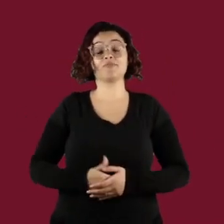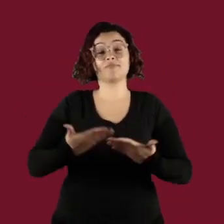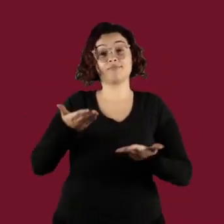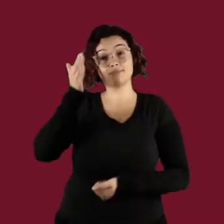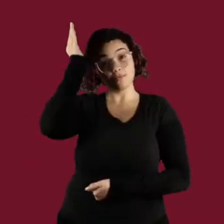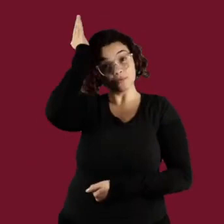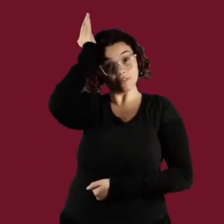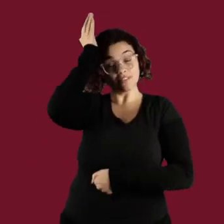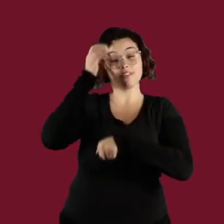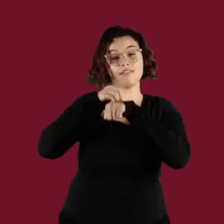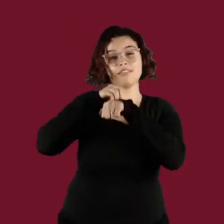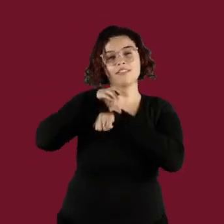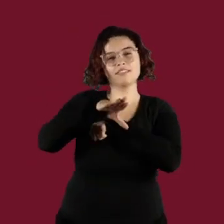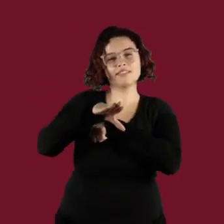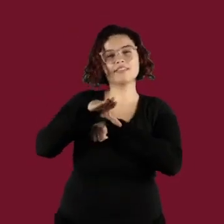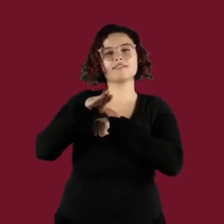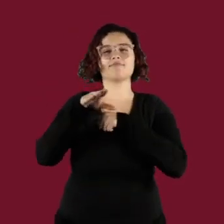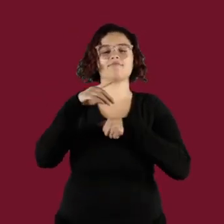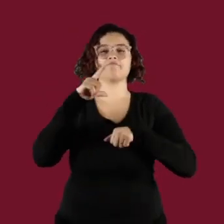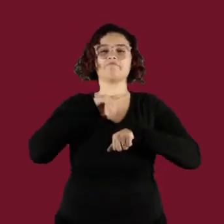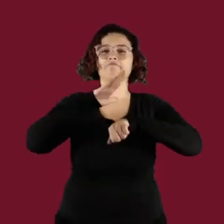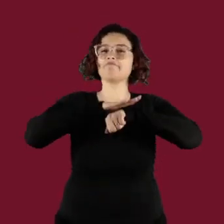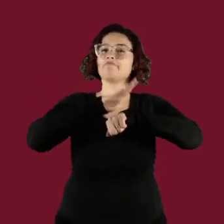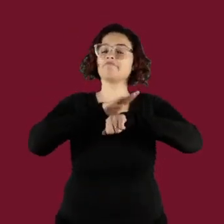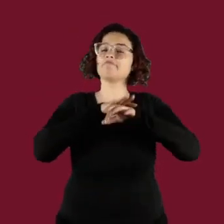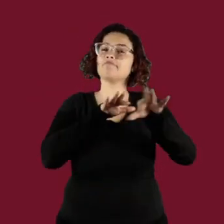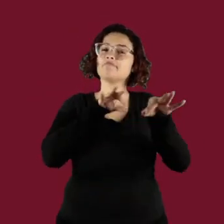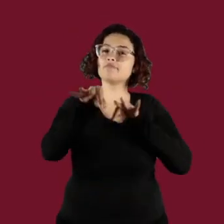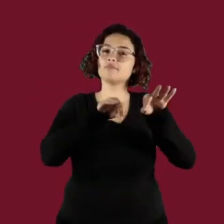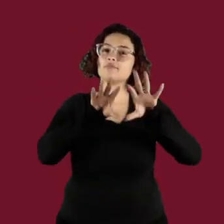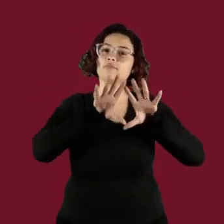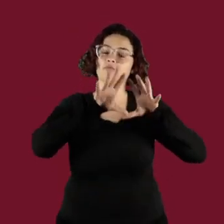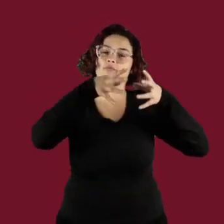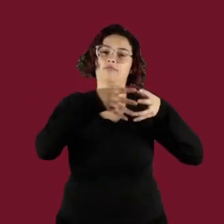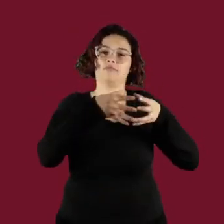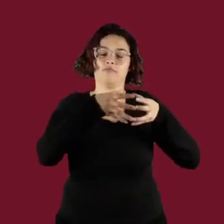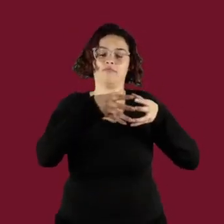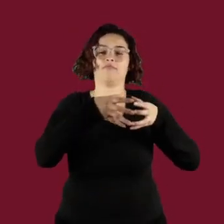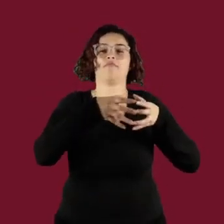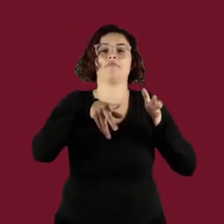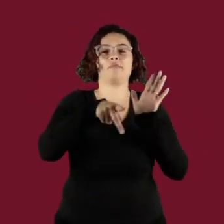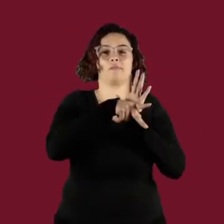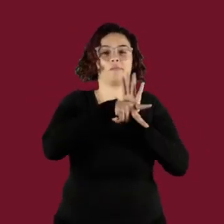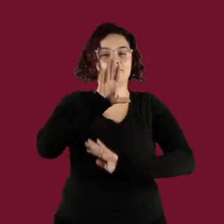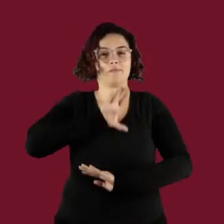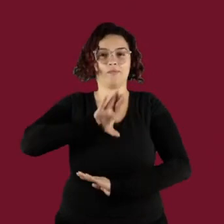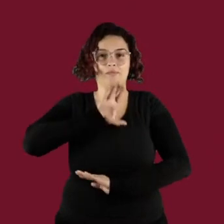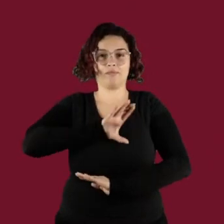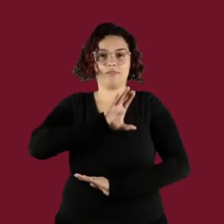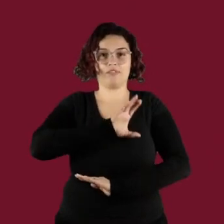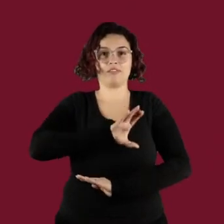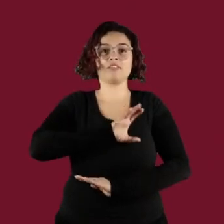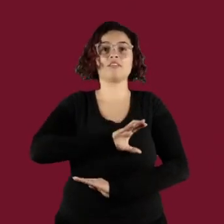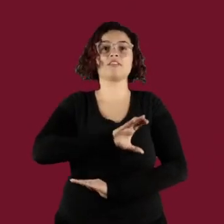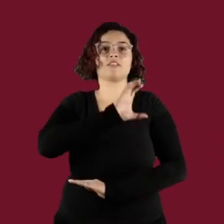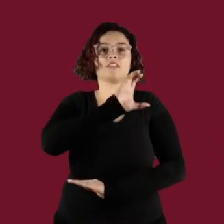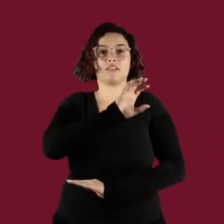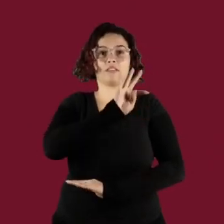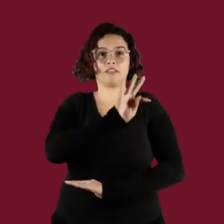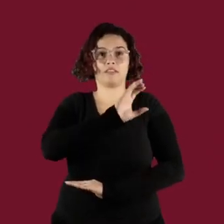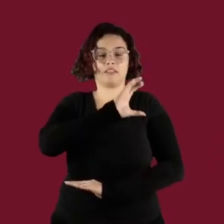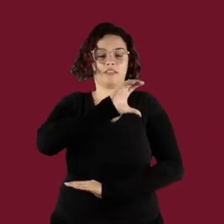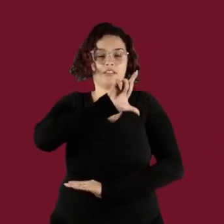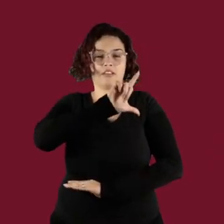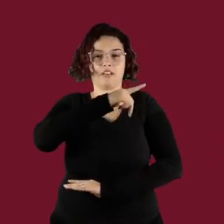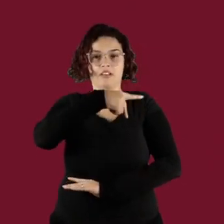uma iniciativa da Comissão para a Promoção de Conteúdo em Língua Portuguesa, a CPCLP, da Câmara Brasileira